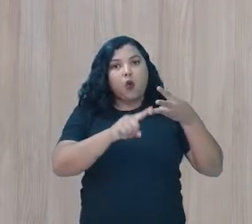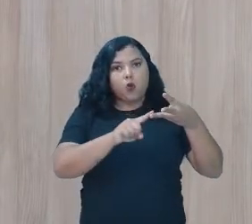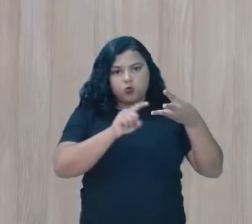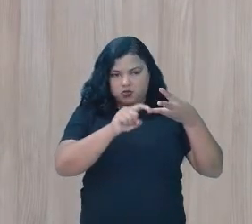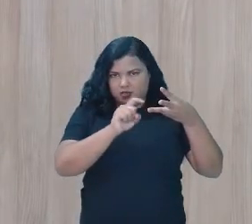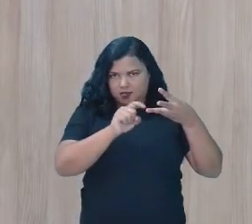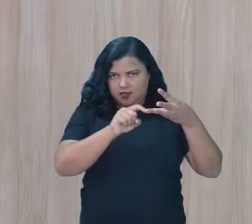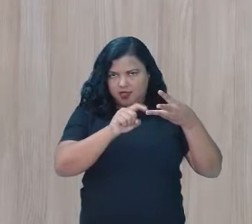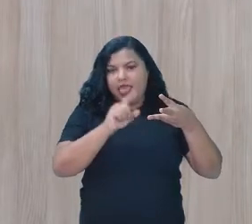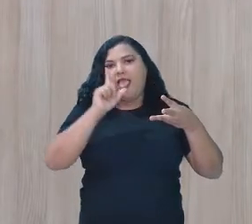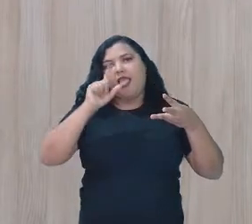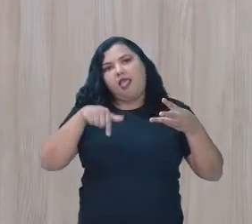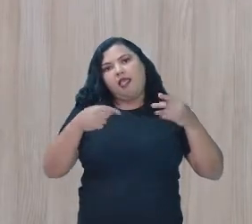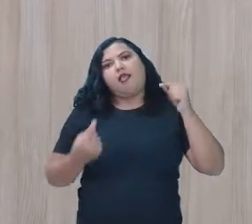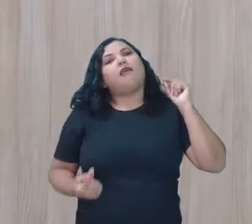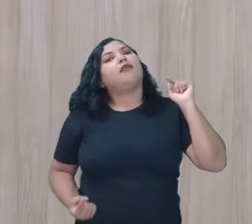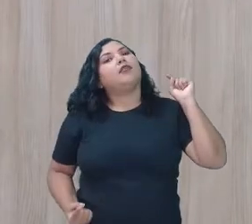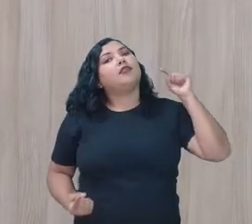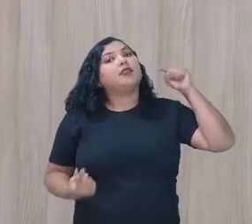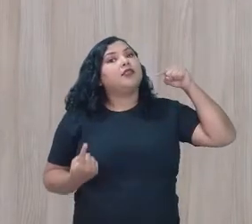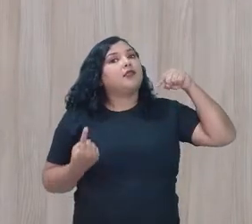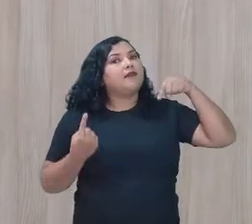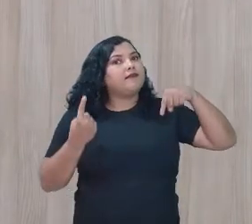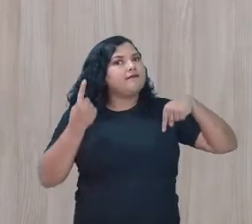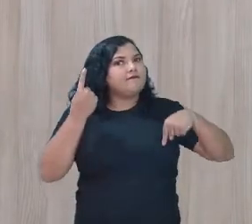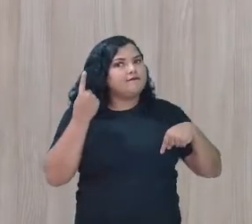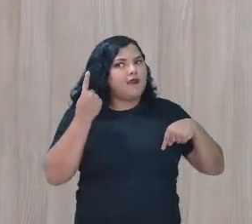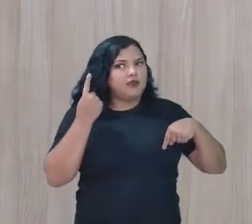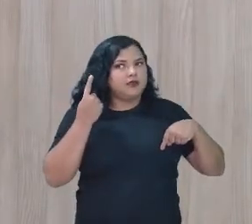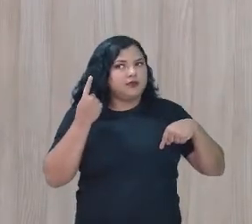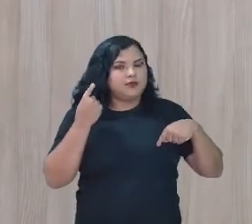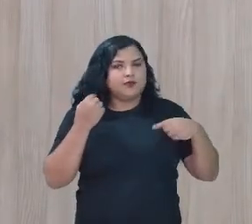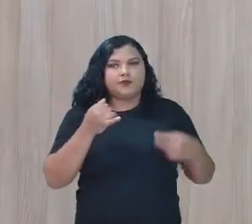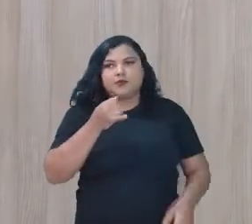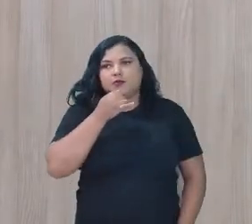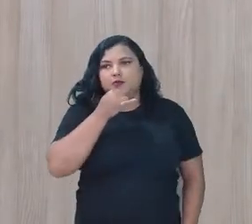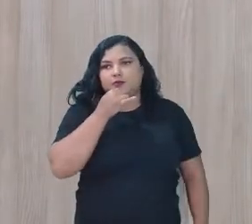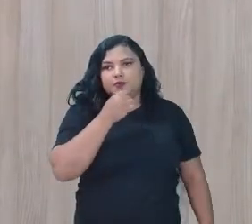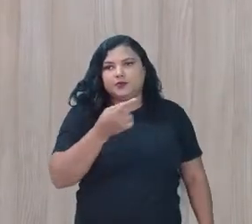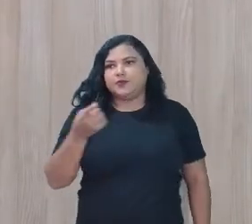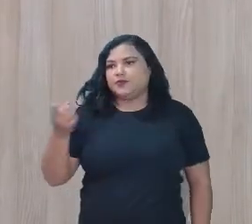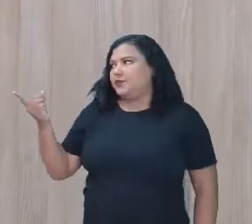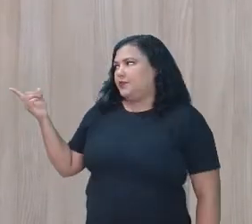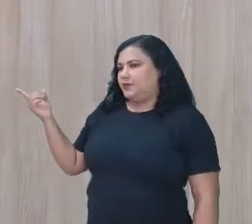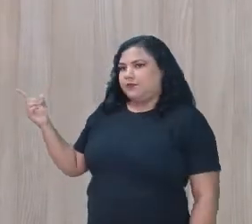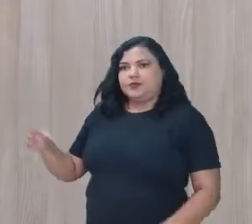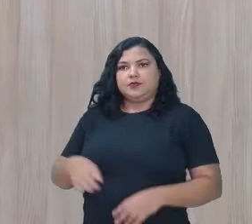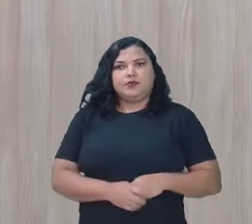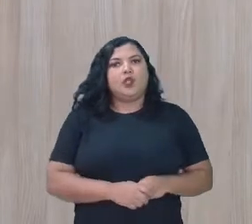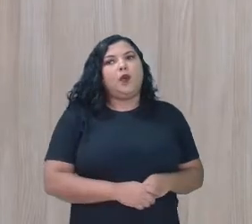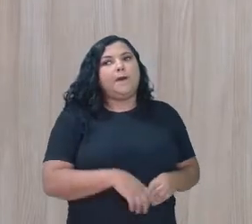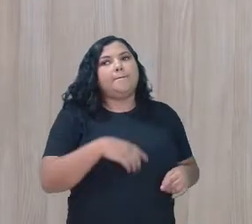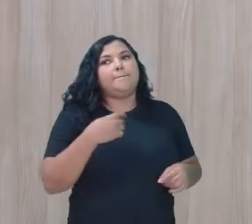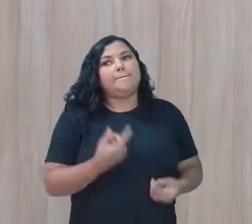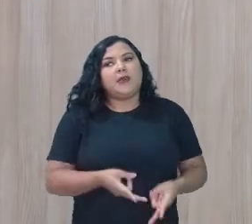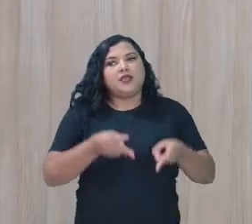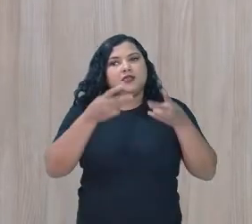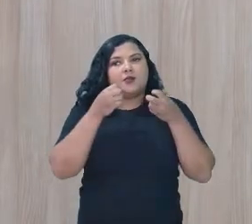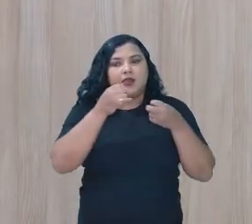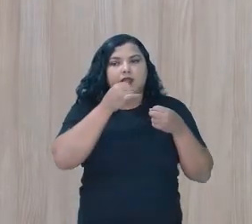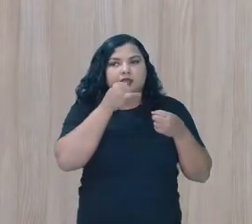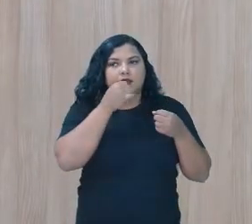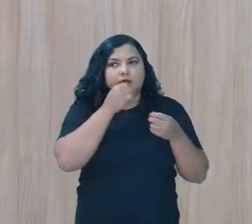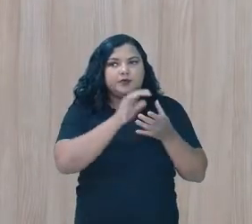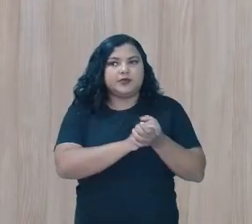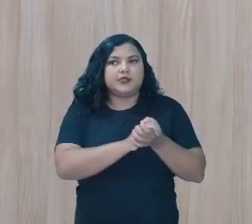grandeza, a terceira grandeza, ela precisa ser a mesma, tá? Então, analisando aqui o tempo e a velocidade, a